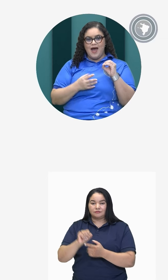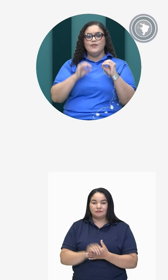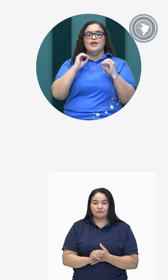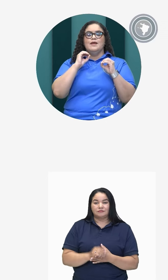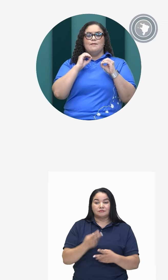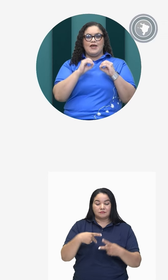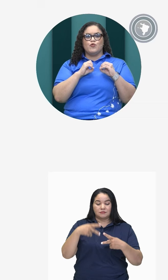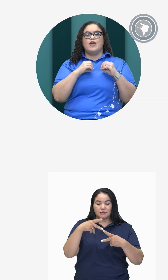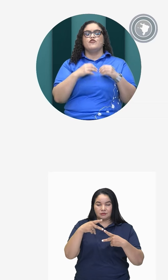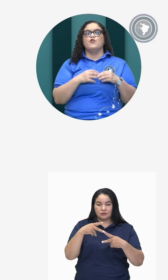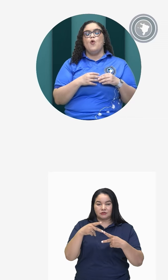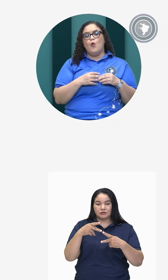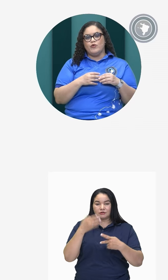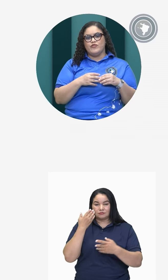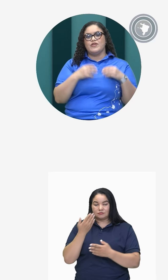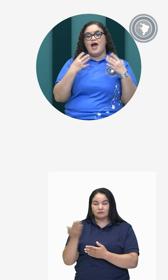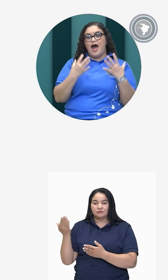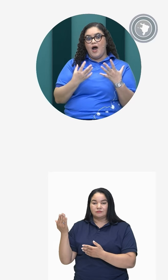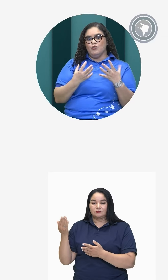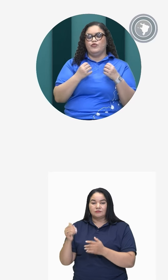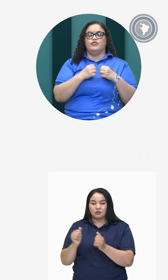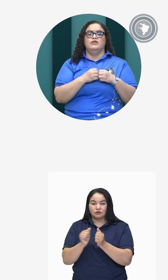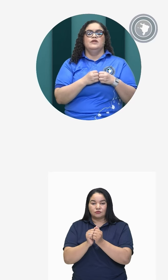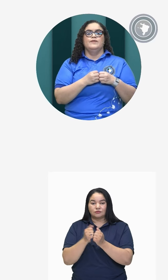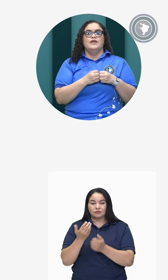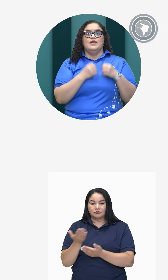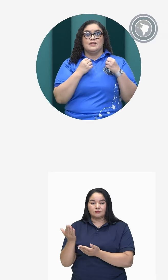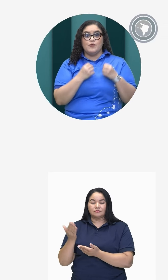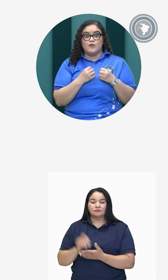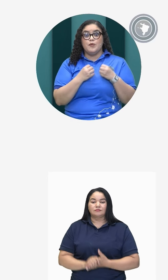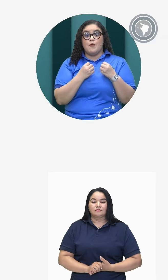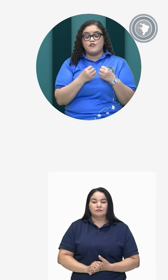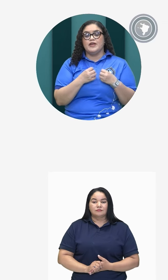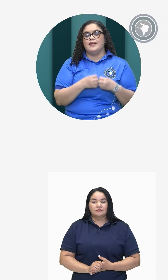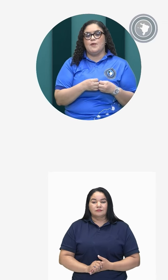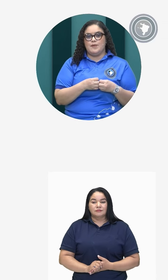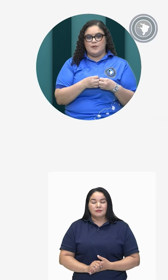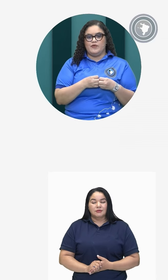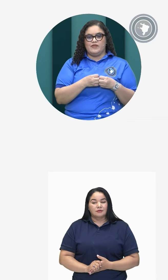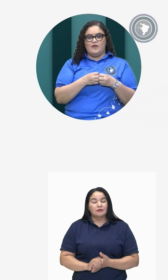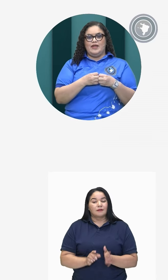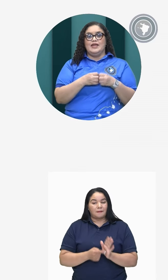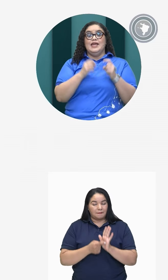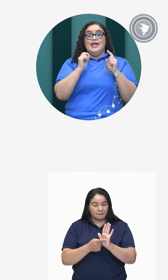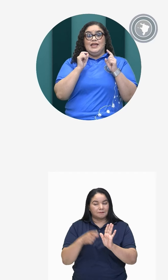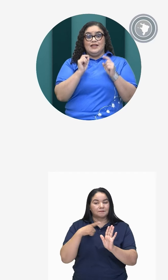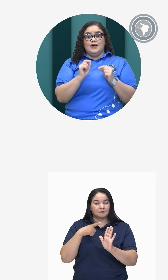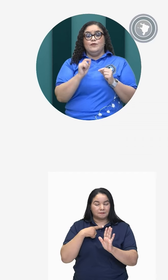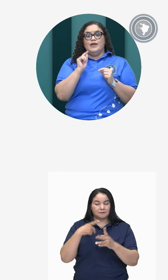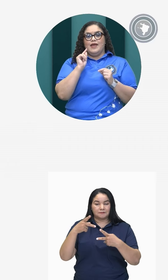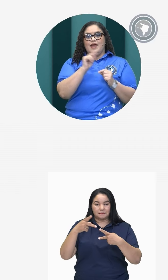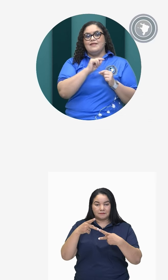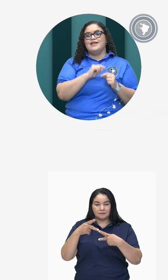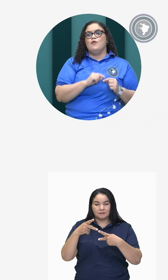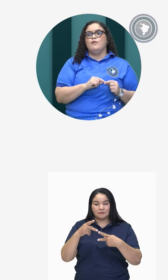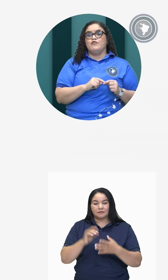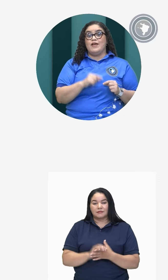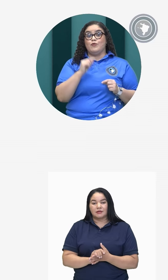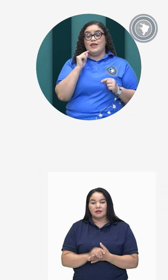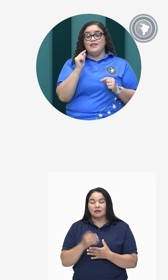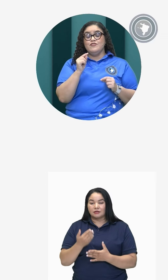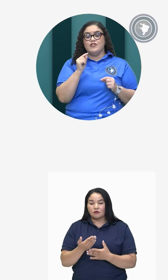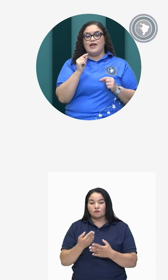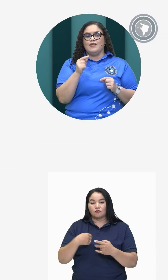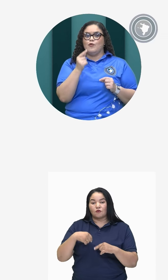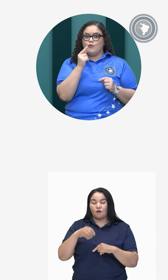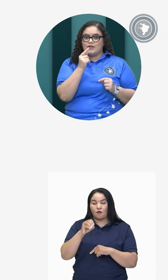Preposição a, mais o artigo os, aos. Então, isso me mostra que tem uma preposição aí. Então, esse é o